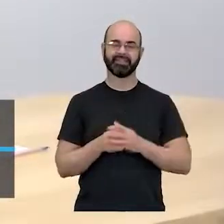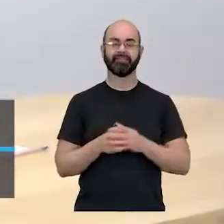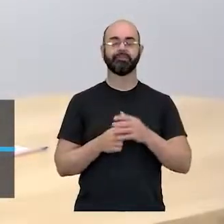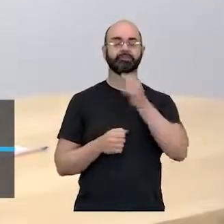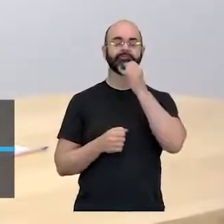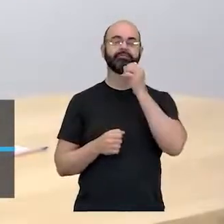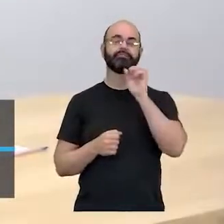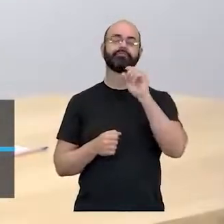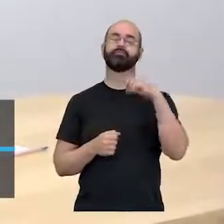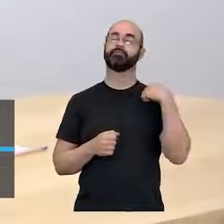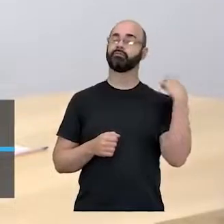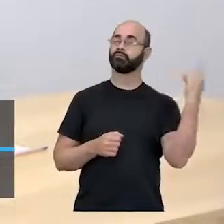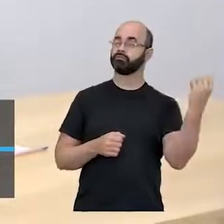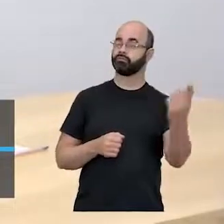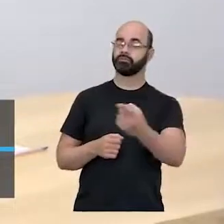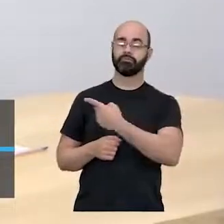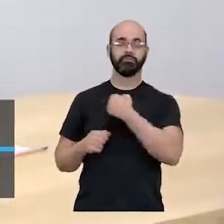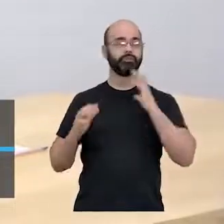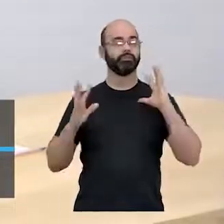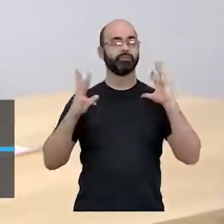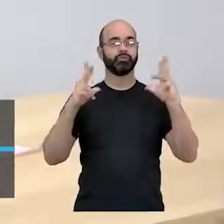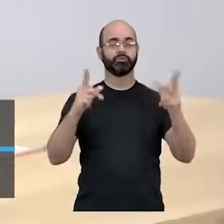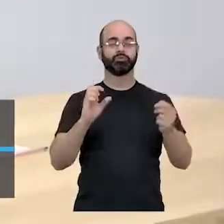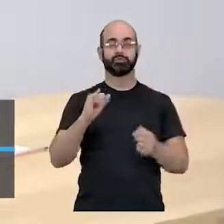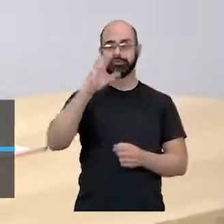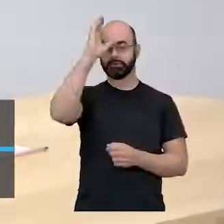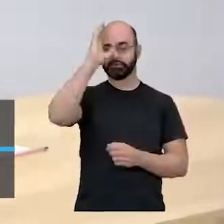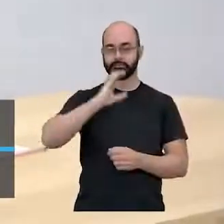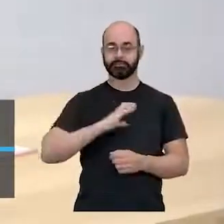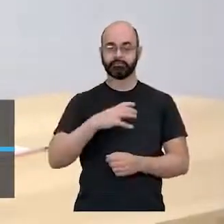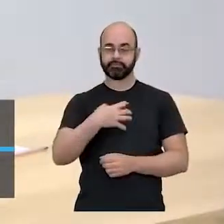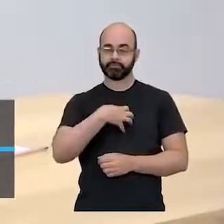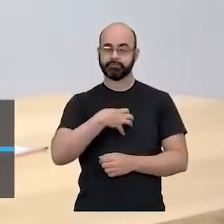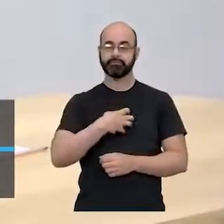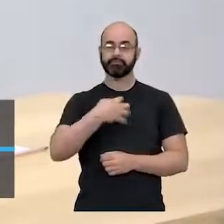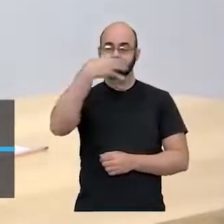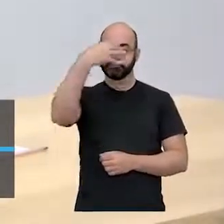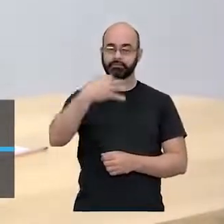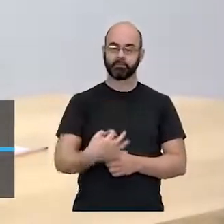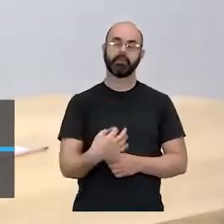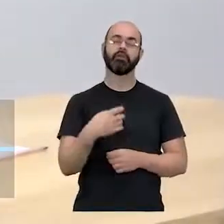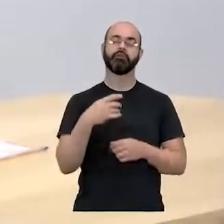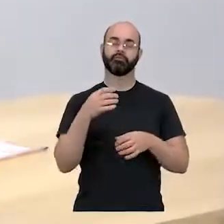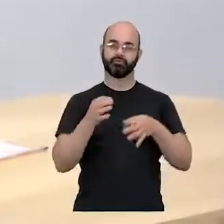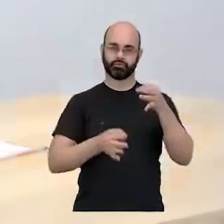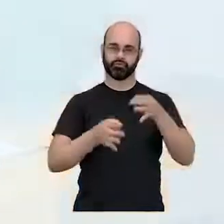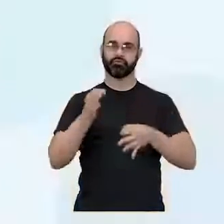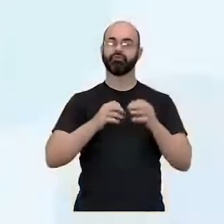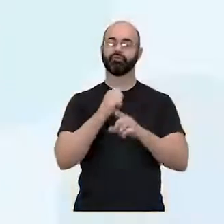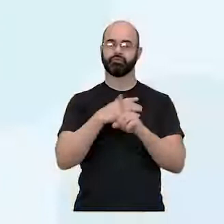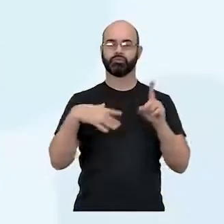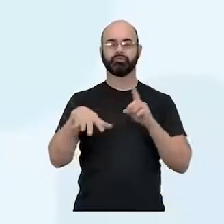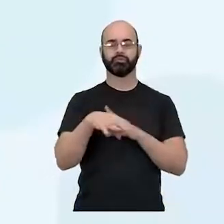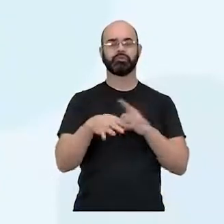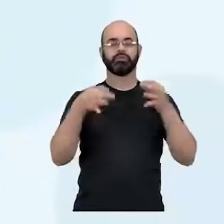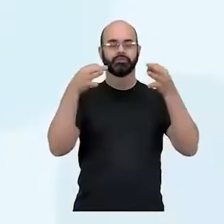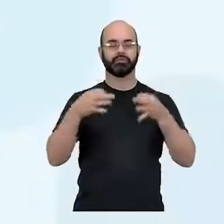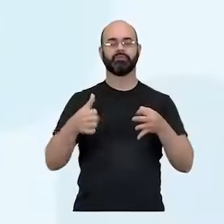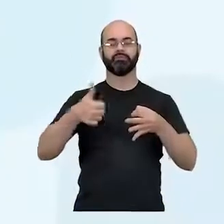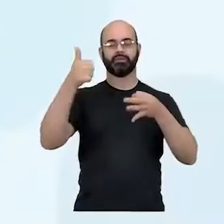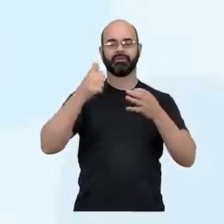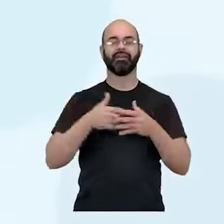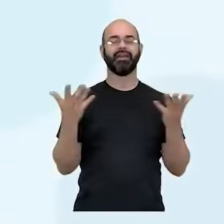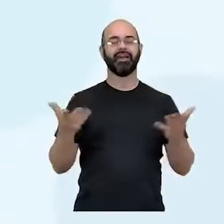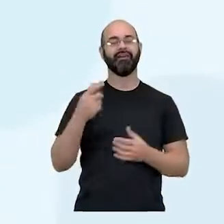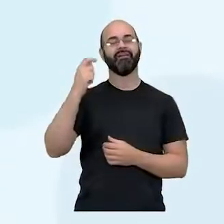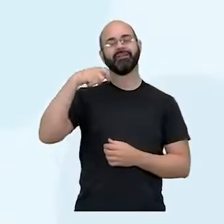quando todos nós exercitamos a cidadania, nós conseguimos uma sociedade mais justa. Agora nós teremos mais um vídeo aí focando